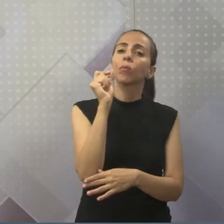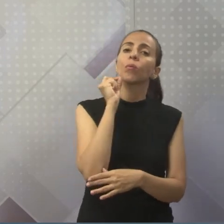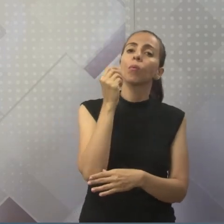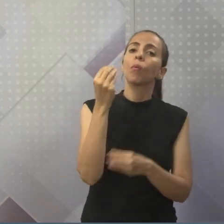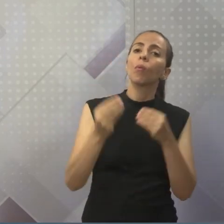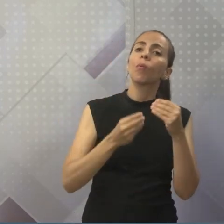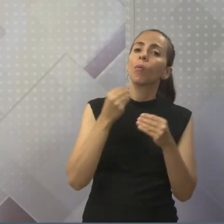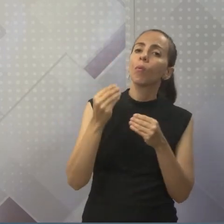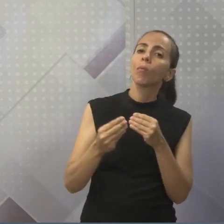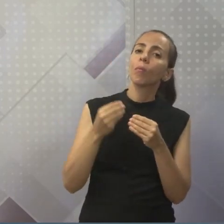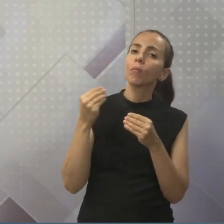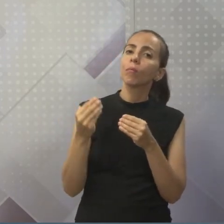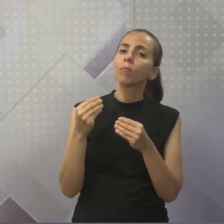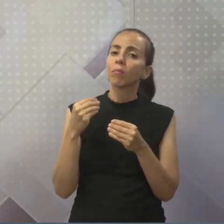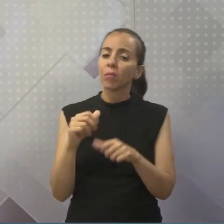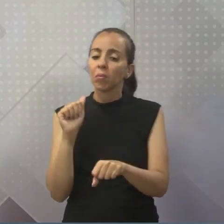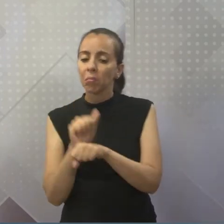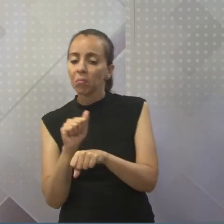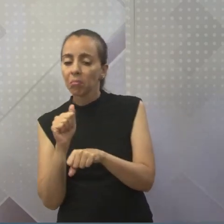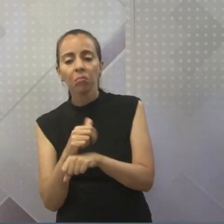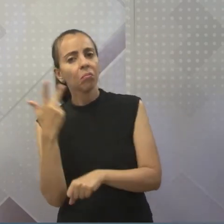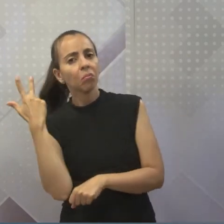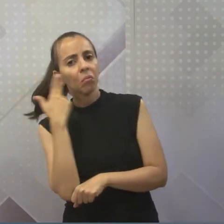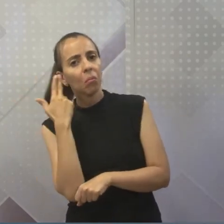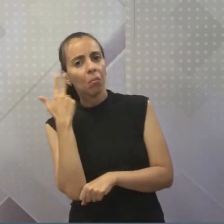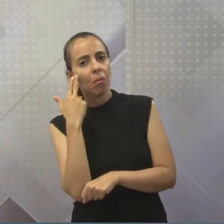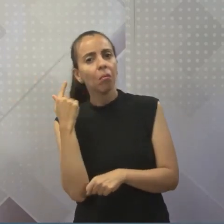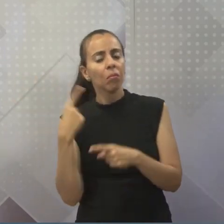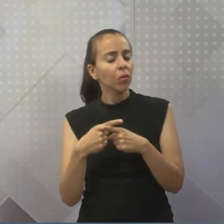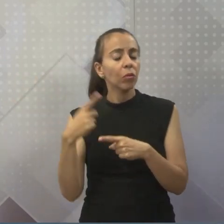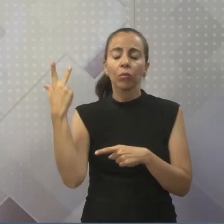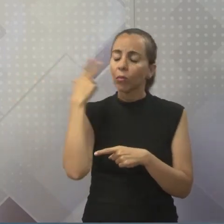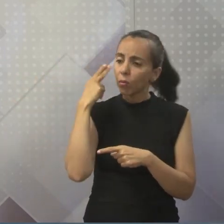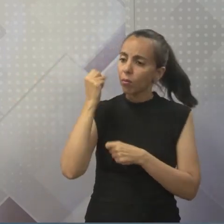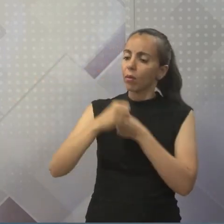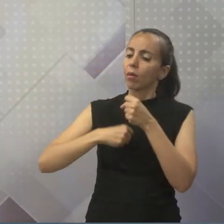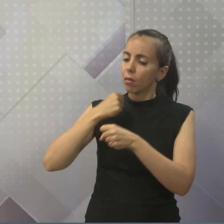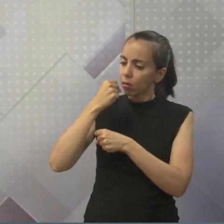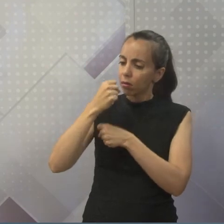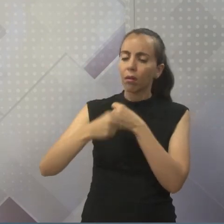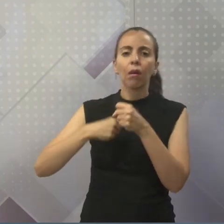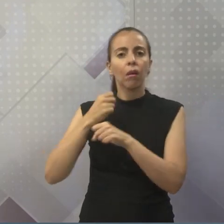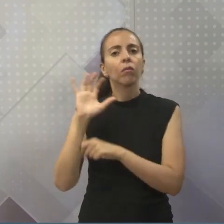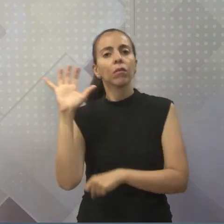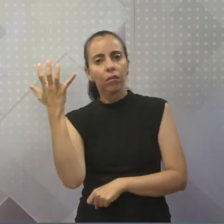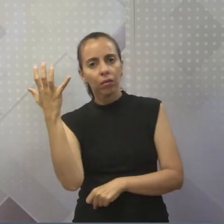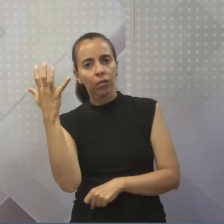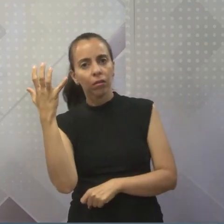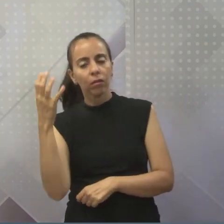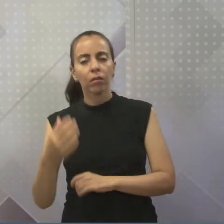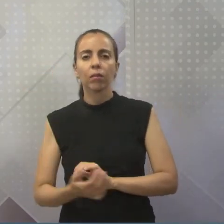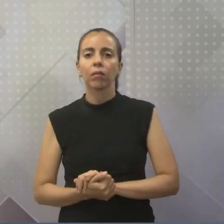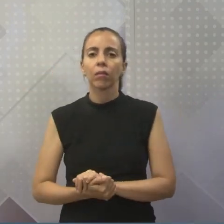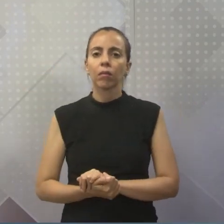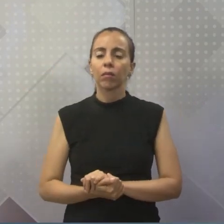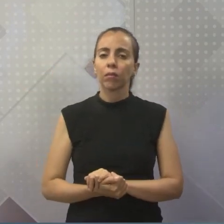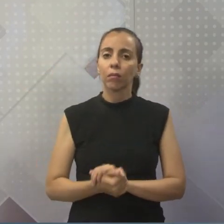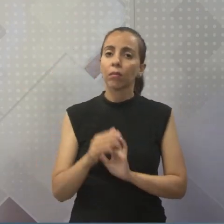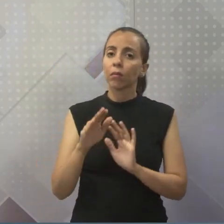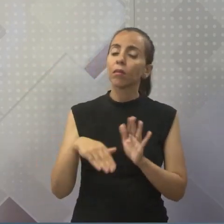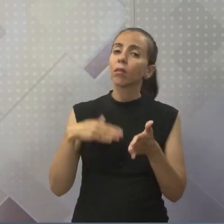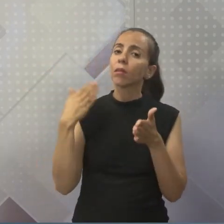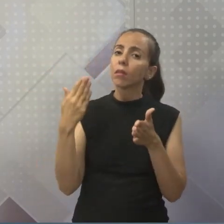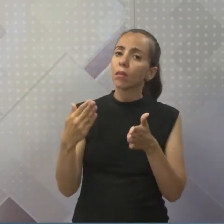uma faixa esperada de número de casos. Por isso, a malária